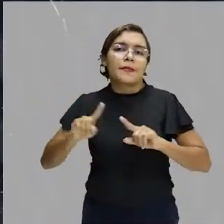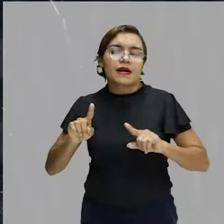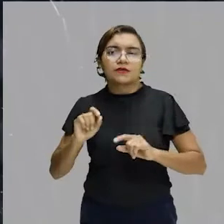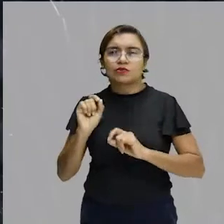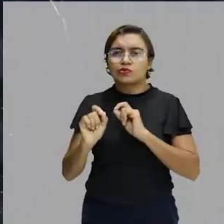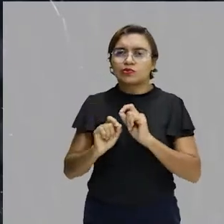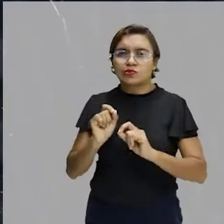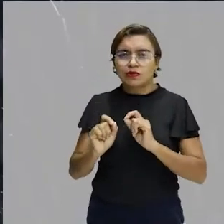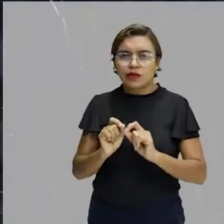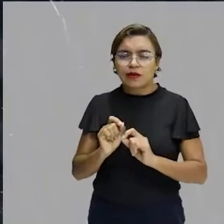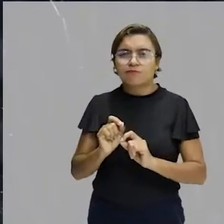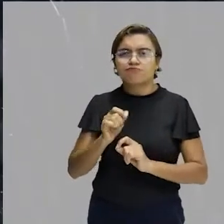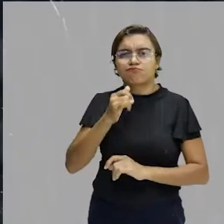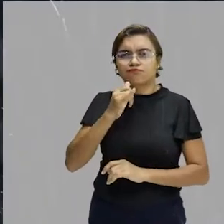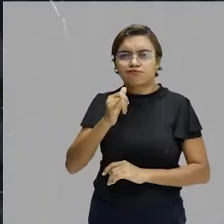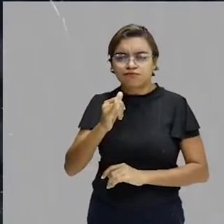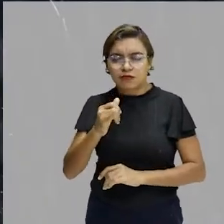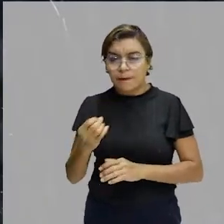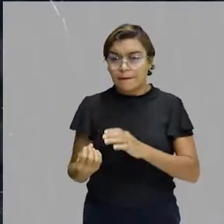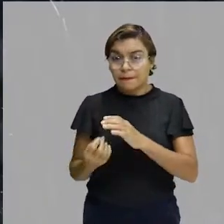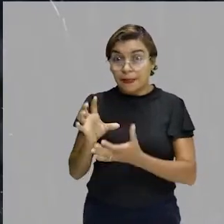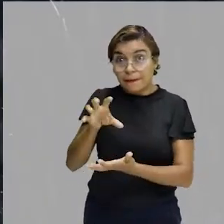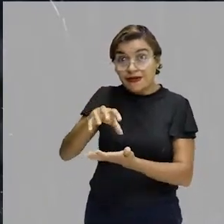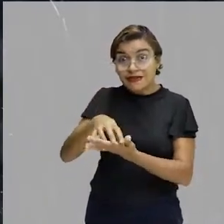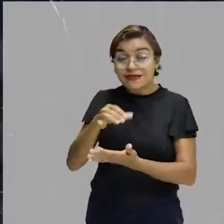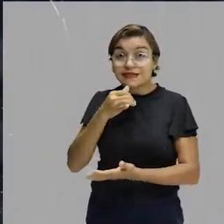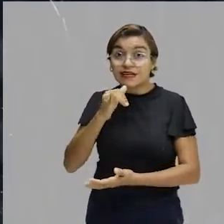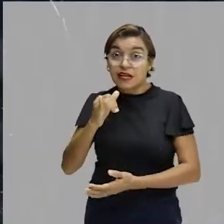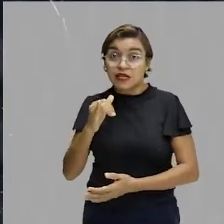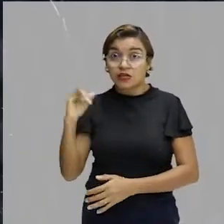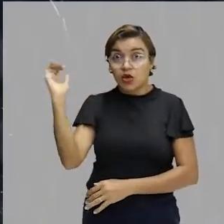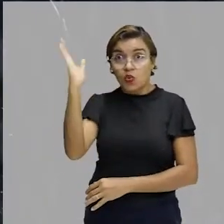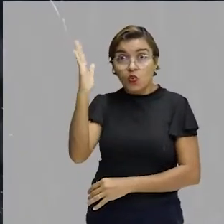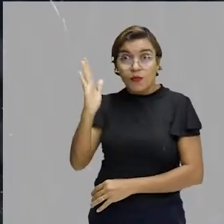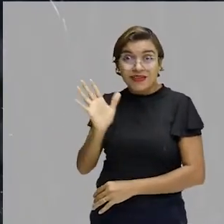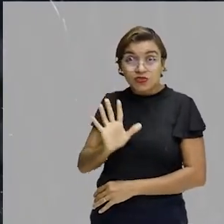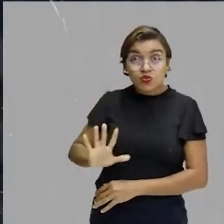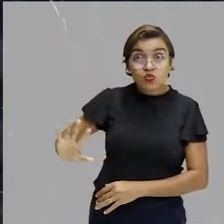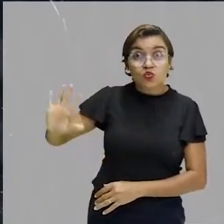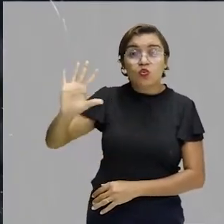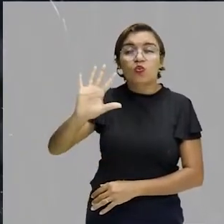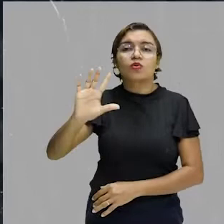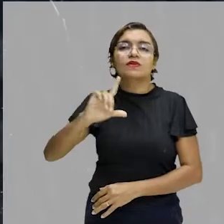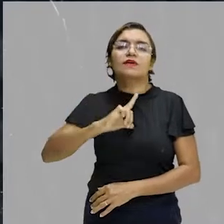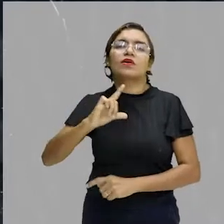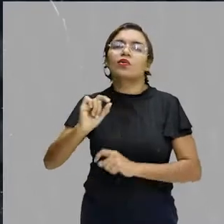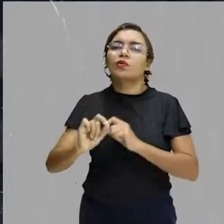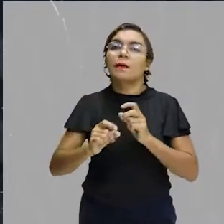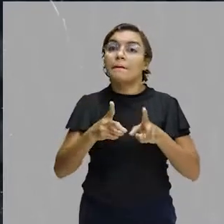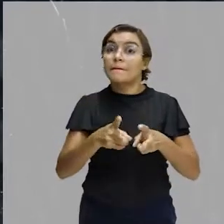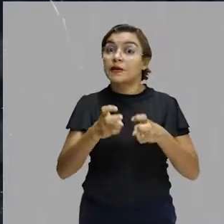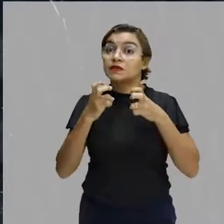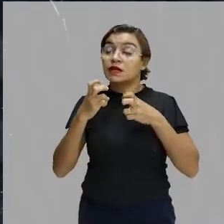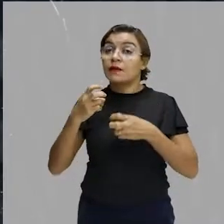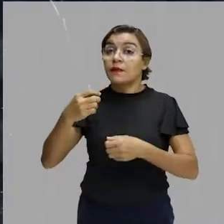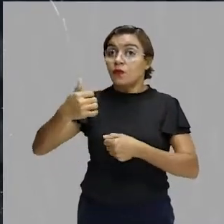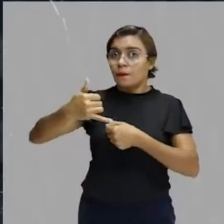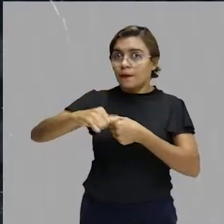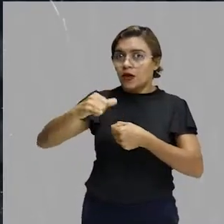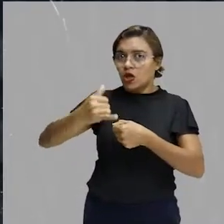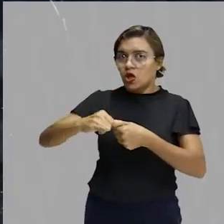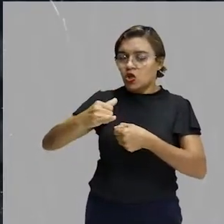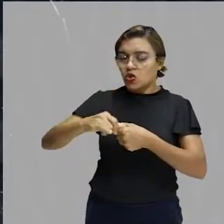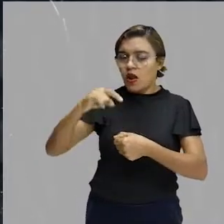todo, incluindo combustíveis, ó a pegadinha do malandro, tu vai perceber, galera, que o petróleo é a